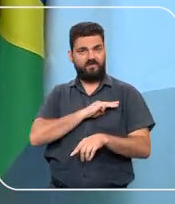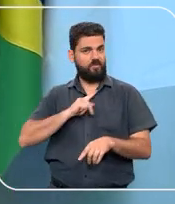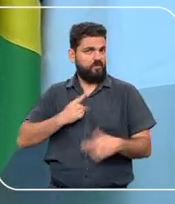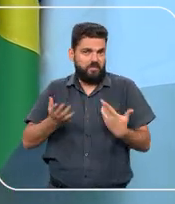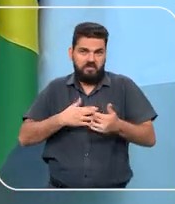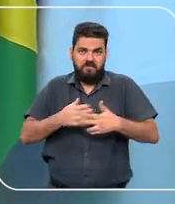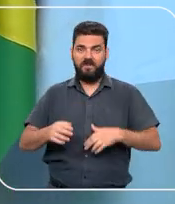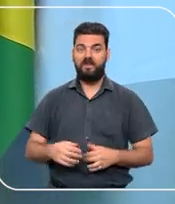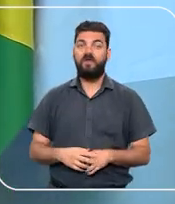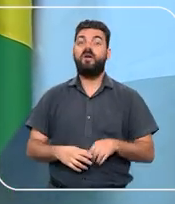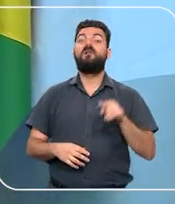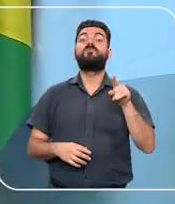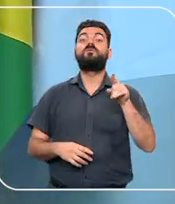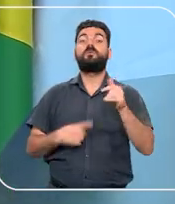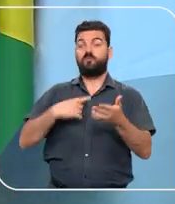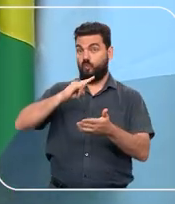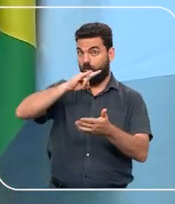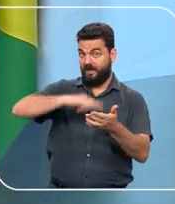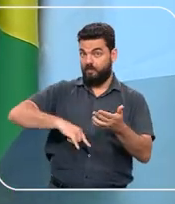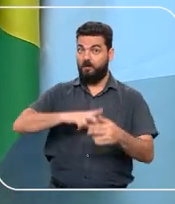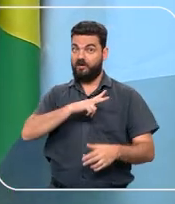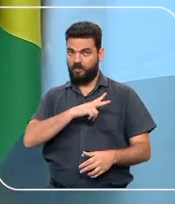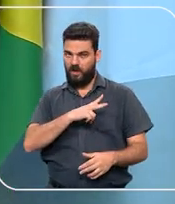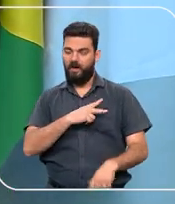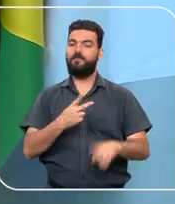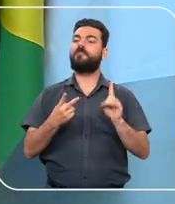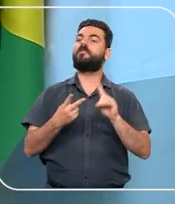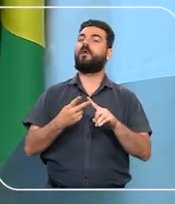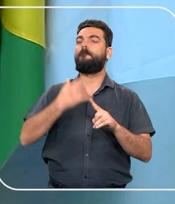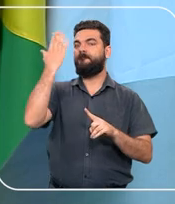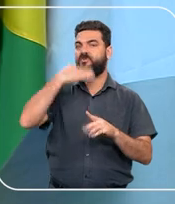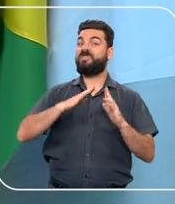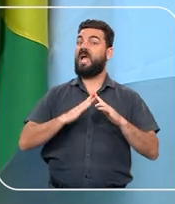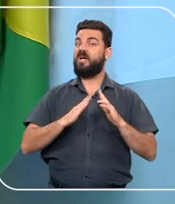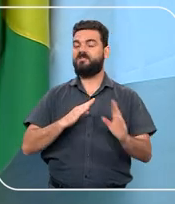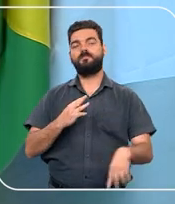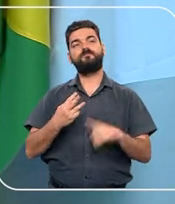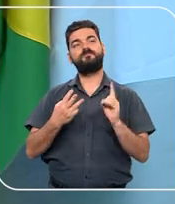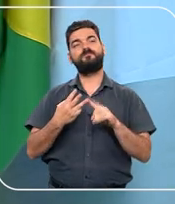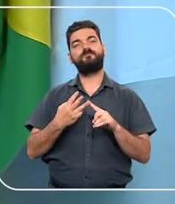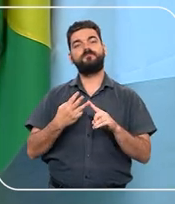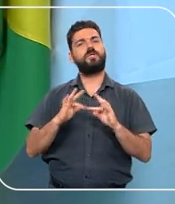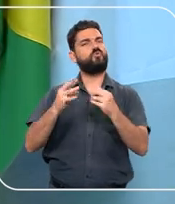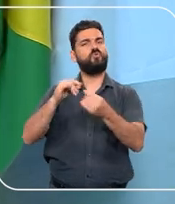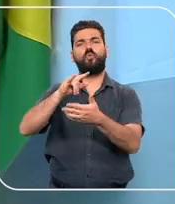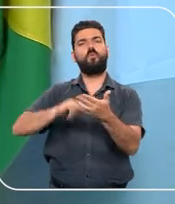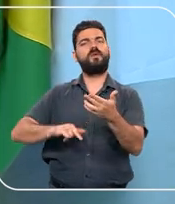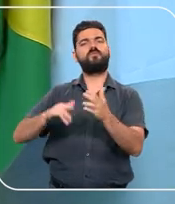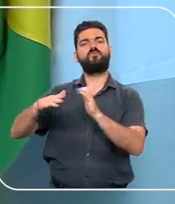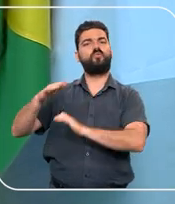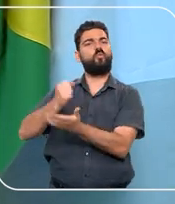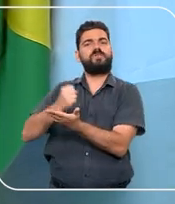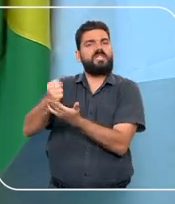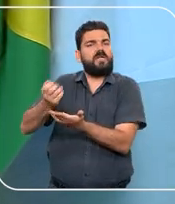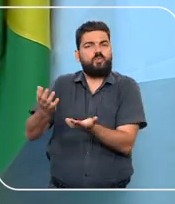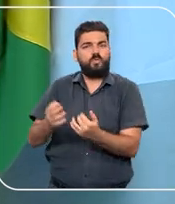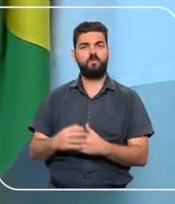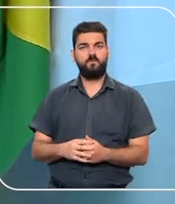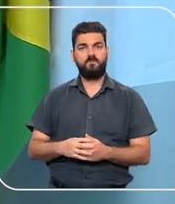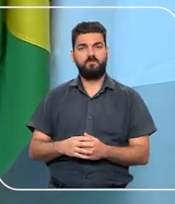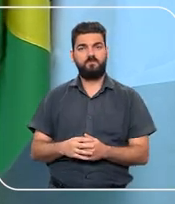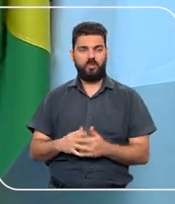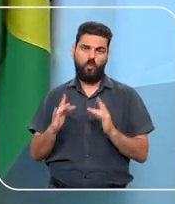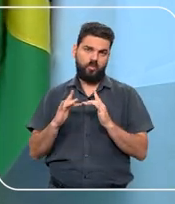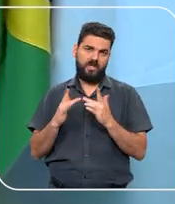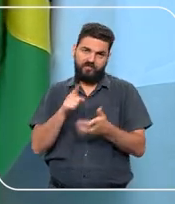presencialmente ele vai precisar eh de um documento pessoal do comprovante de residência e de todos os demais eh